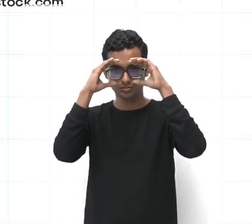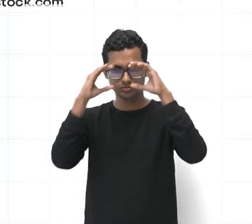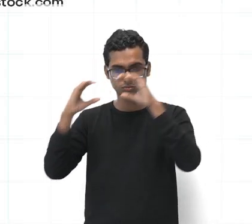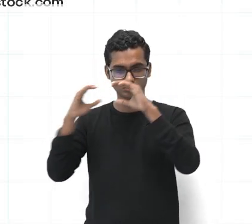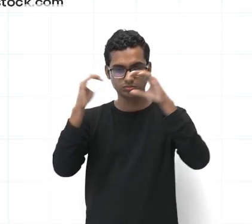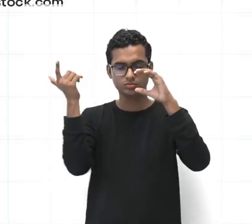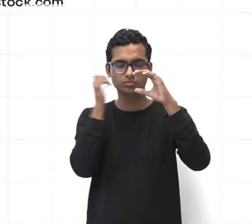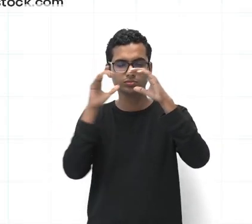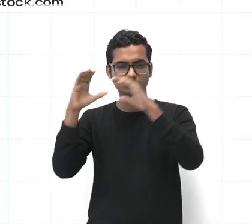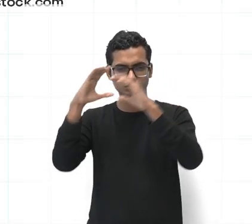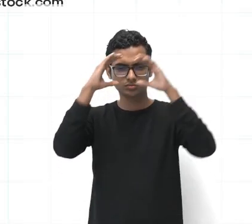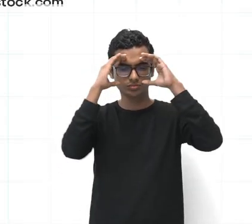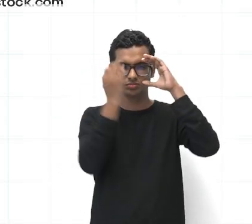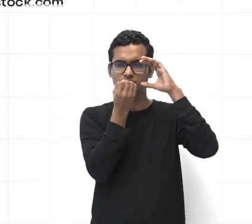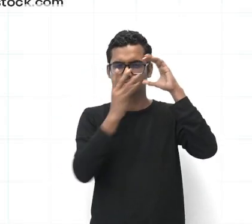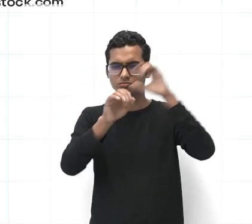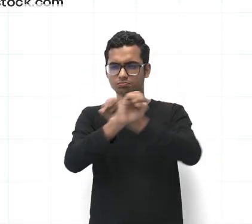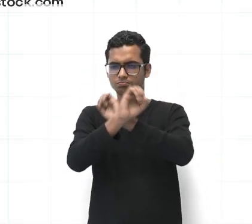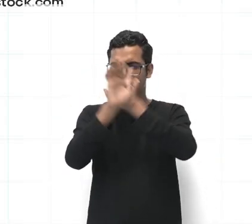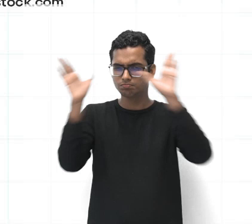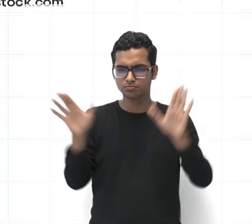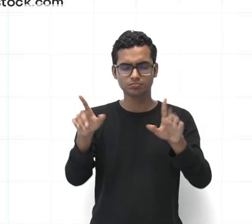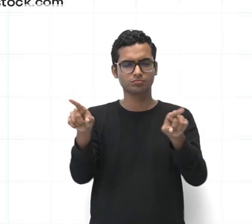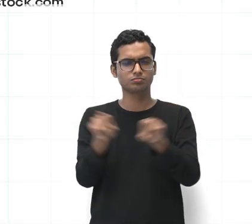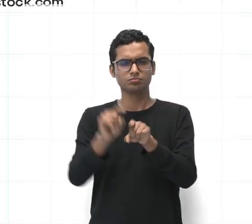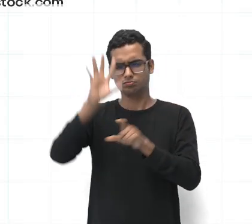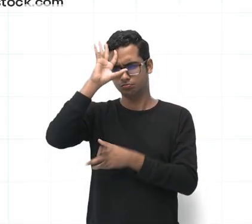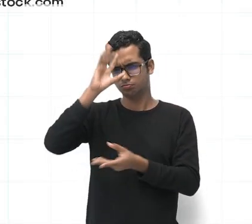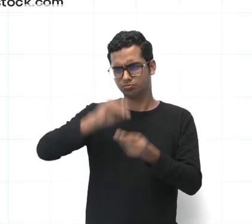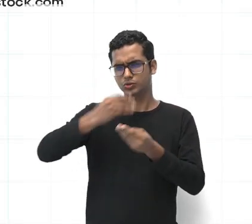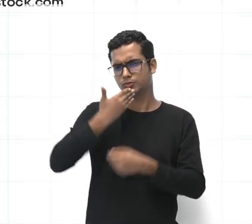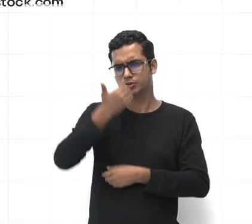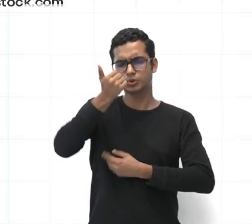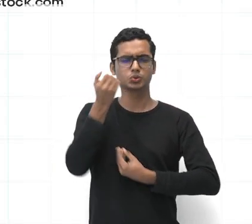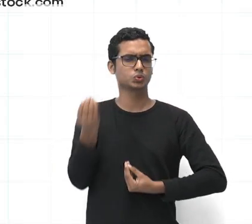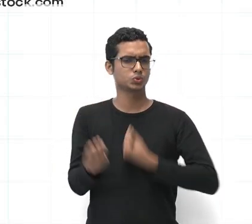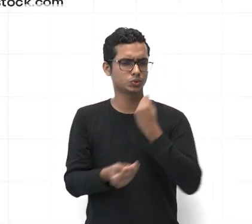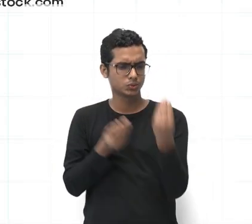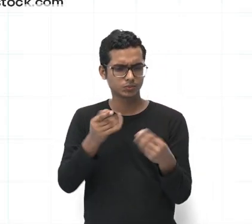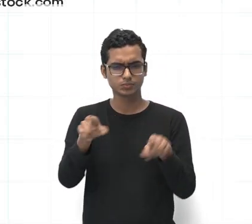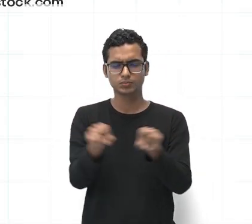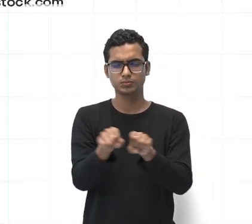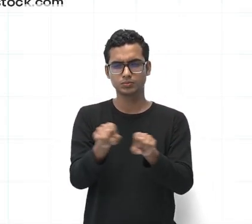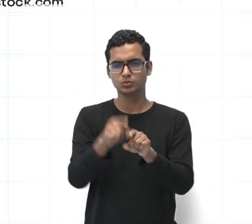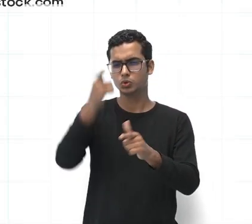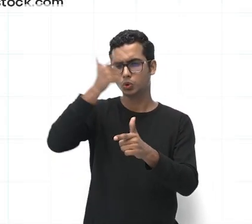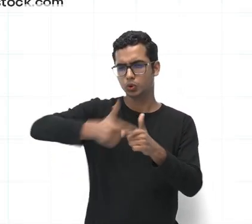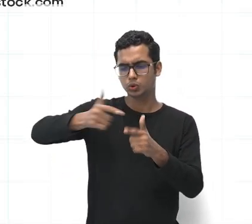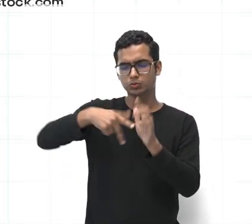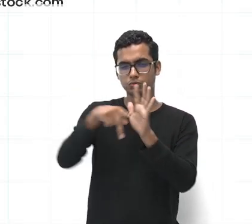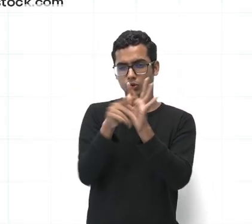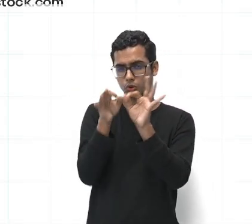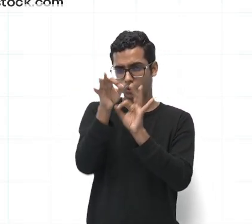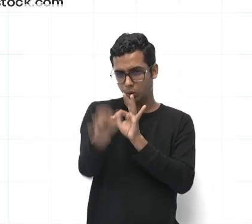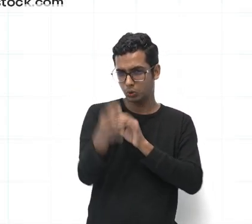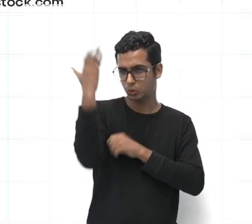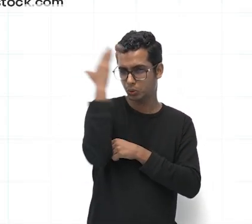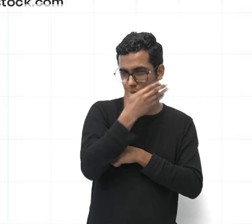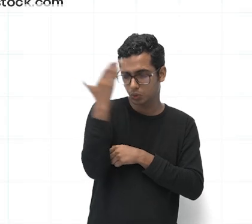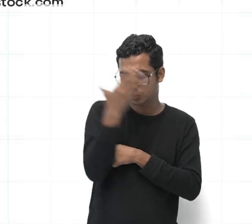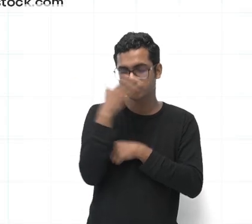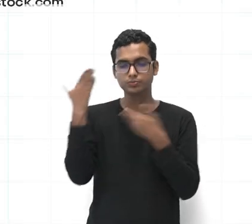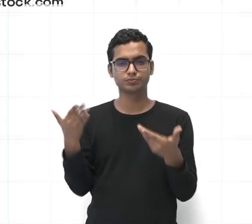a retina. Para a gente entender melhor qual é o problema da miopia, nós vamos fazer